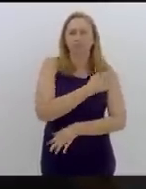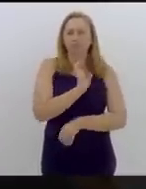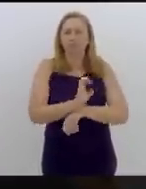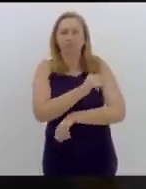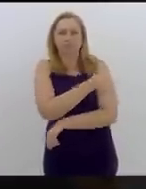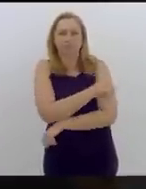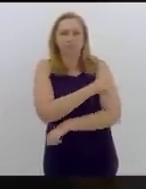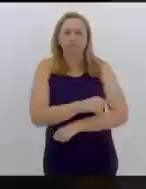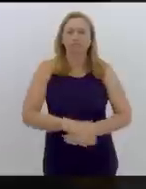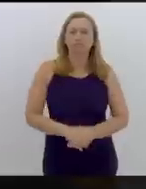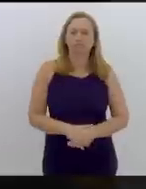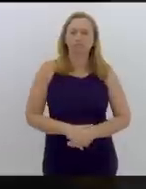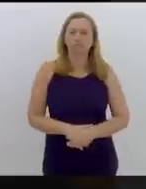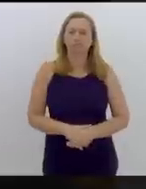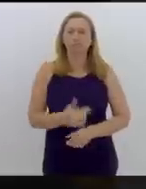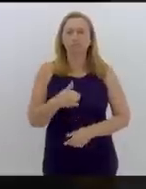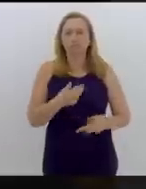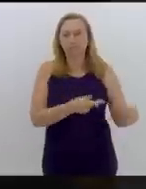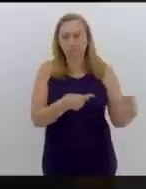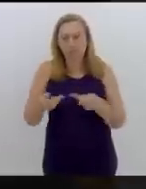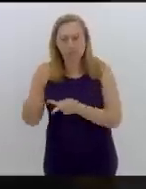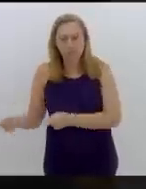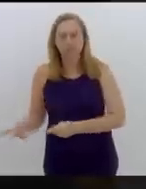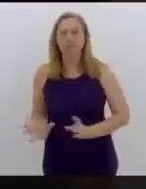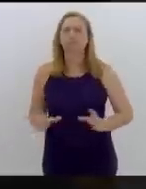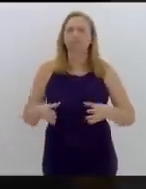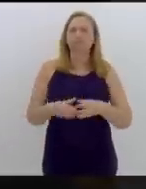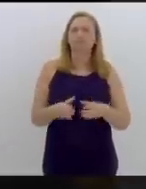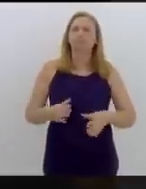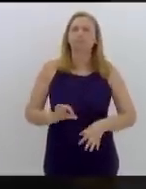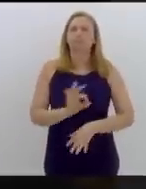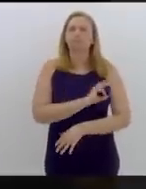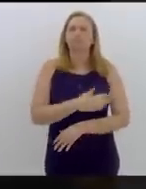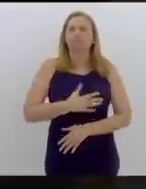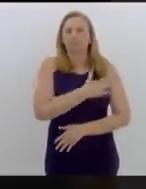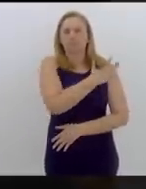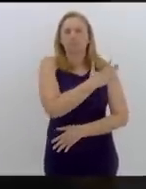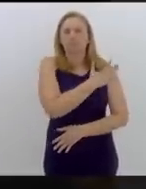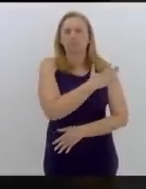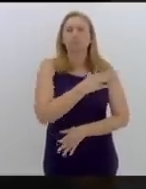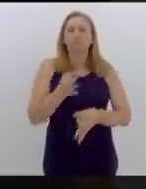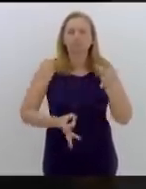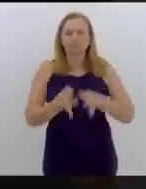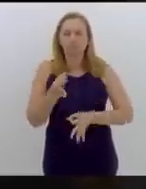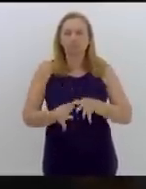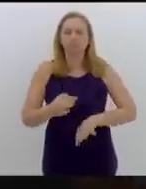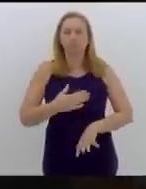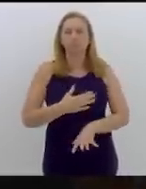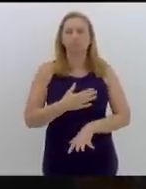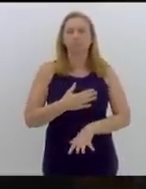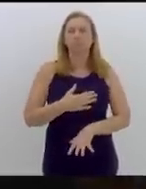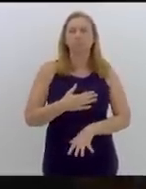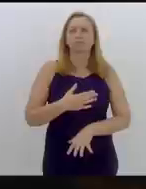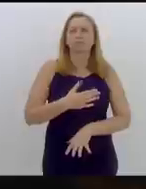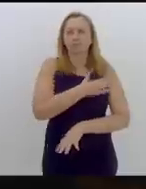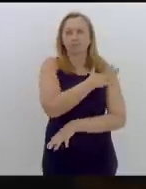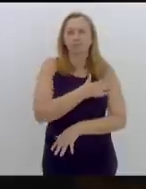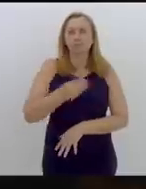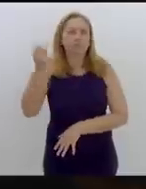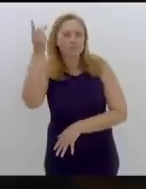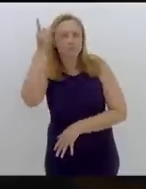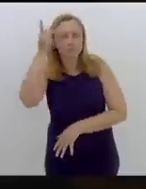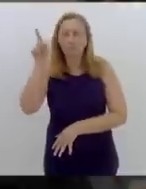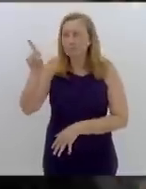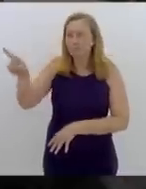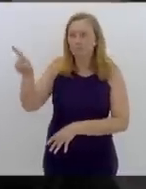Janeiro eu Visitei como a comitiva da Polícia Militar do Estado do Rio de Janeiro a justiça militar de São Paulo as